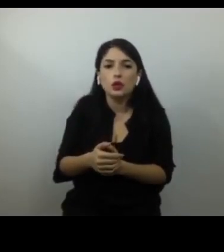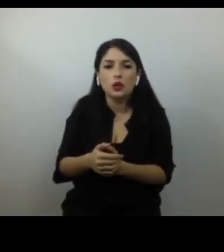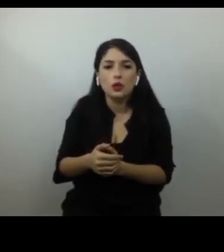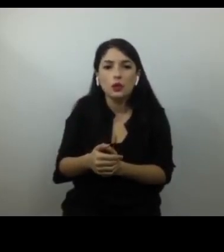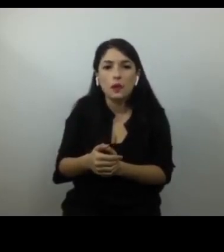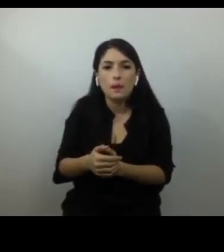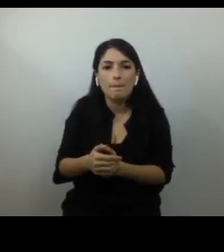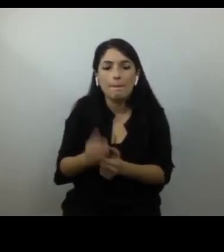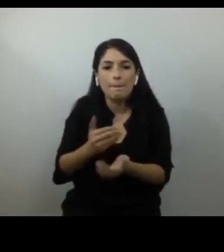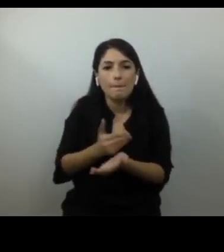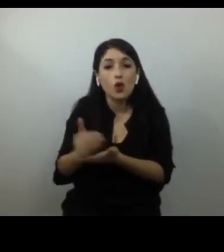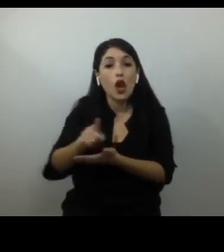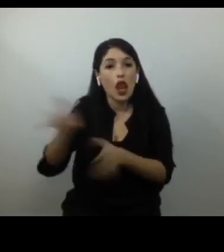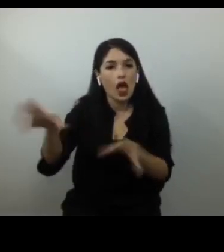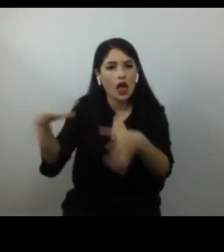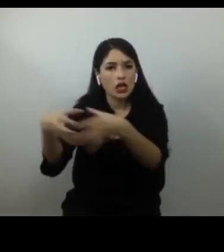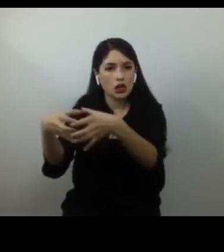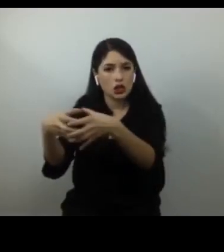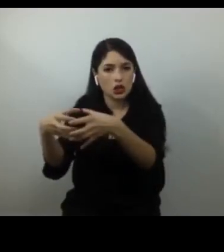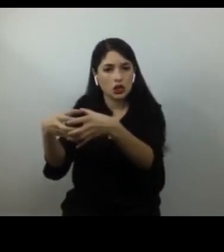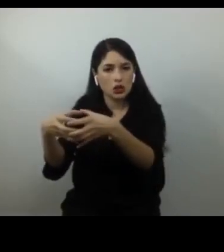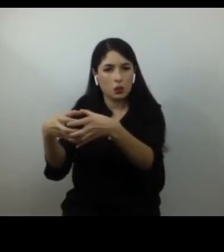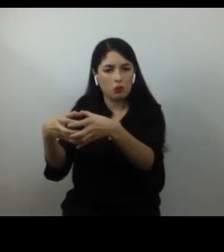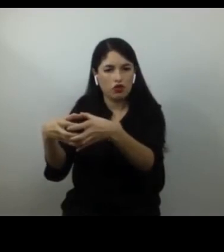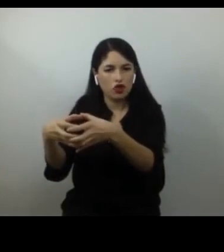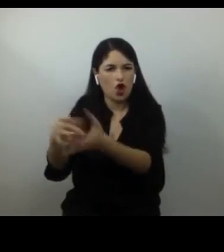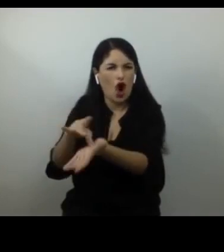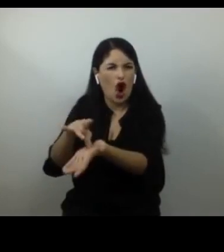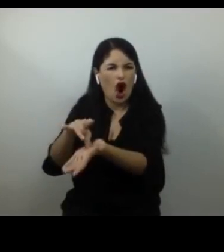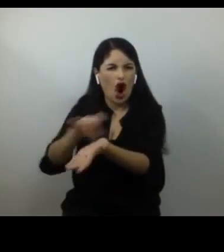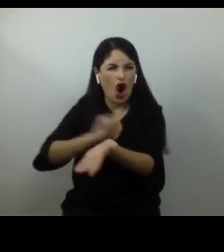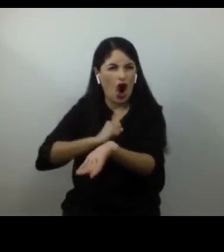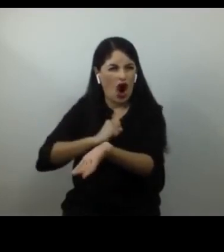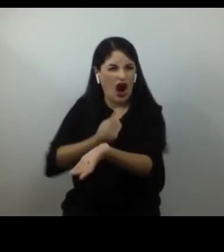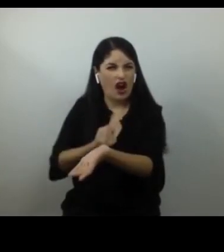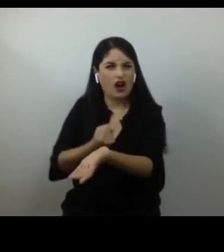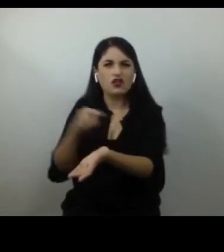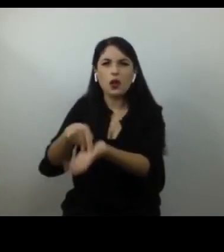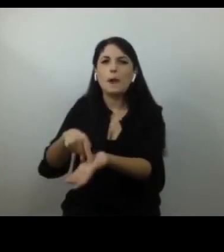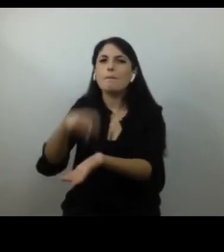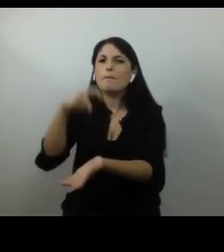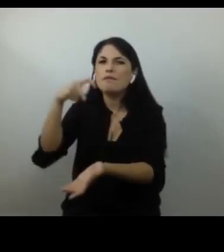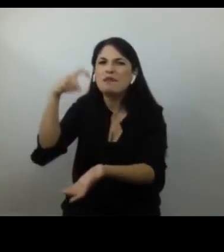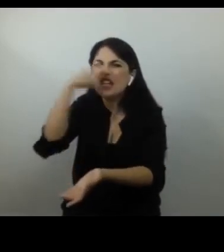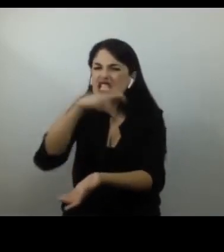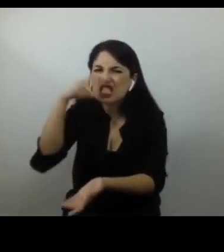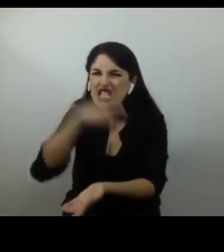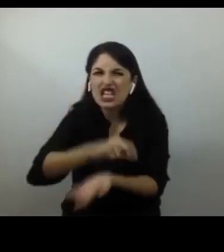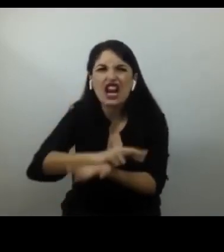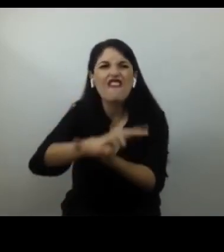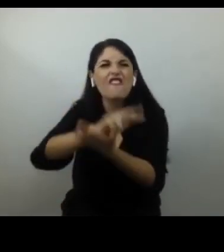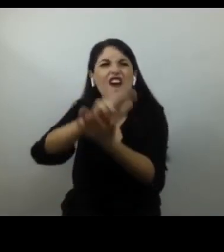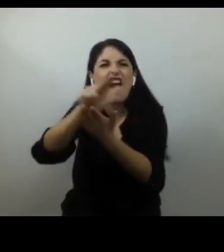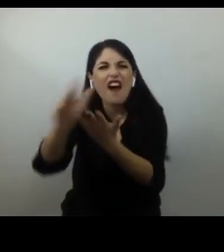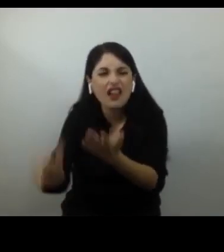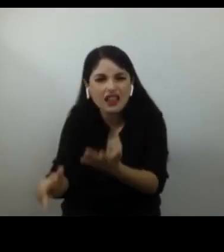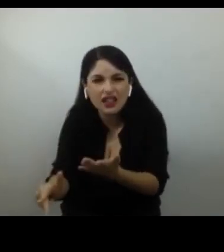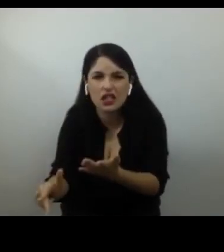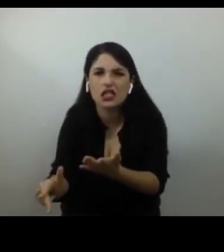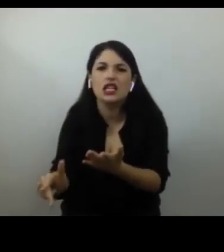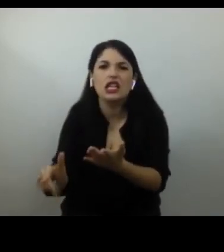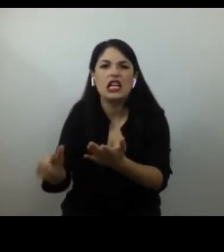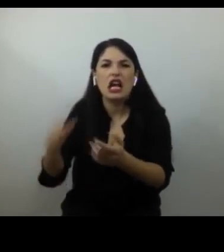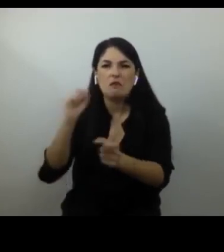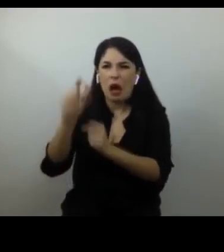desse gabinete do ódio, com mentiras, com distorções, com ataques à minha vida pessoal. E o Grupo Prerrogativas foi muito,